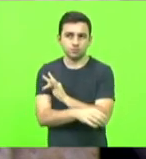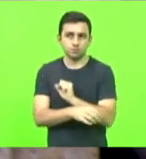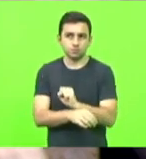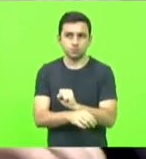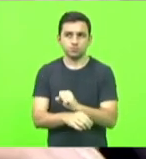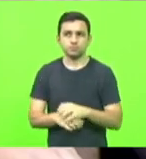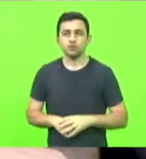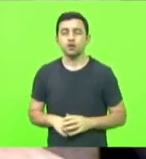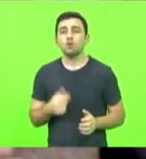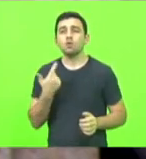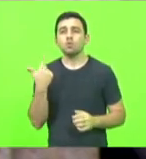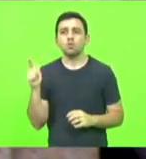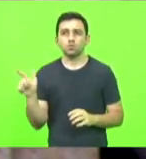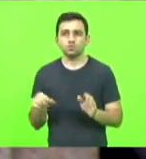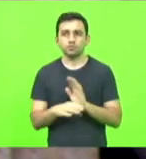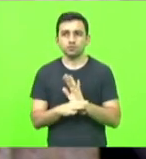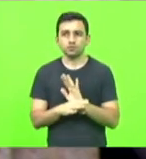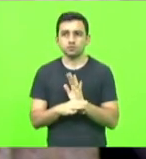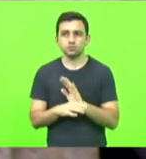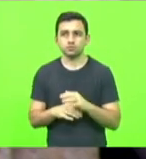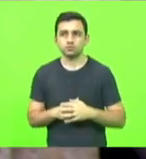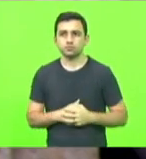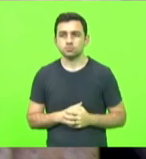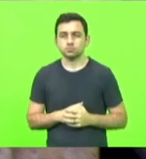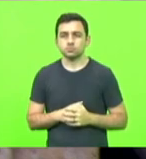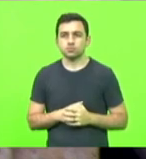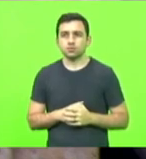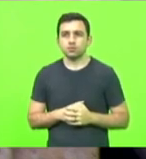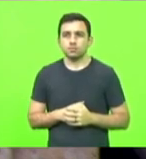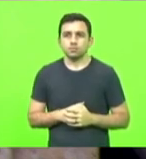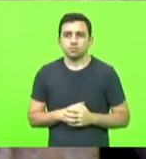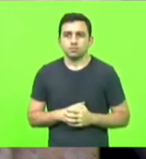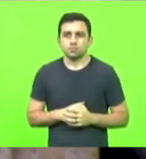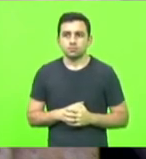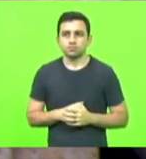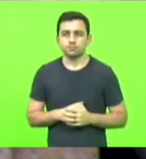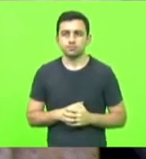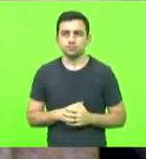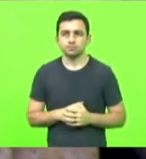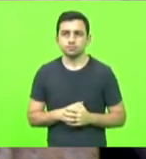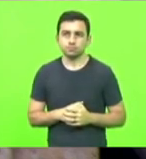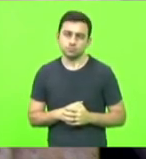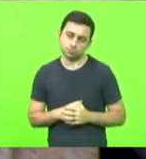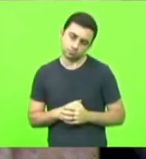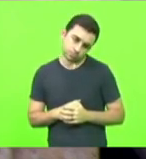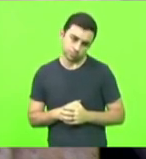outro vídeo, eu vou partir para um outro assunto, esse é rápido, objetivo. Tem ali o vídeo, pelo menos 30 segundos.